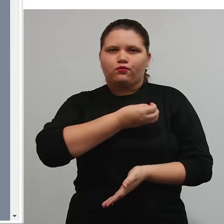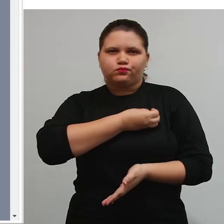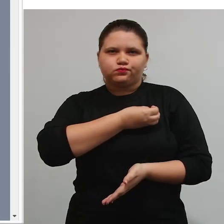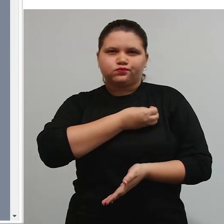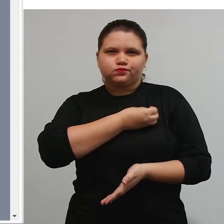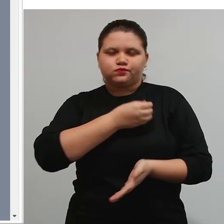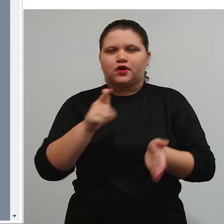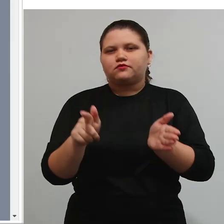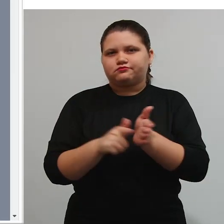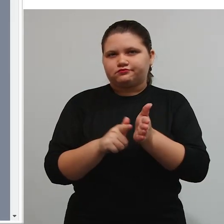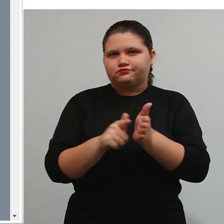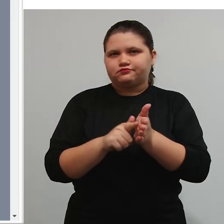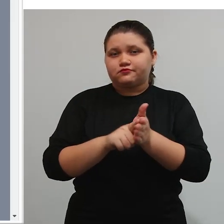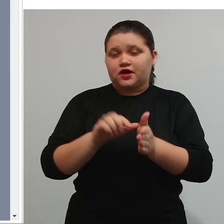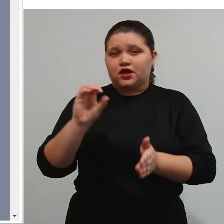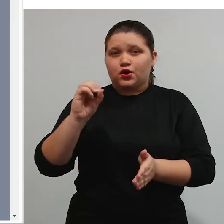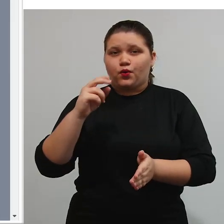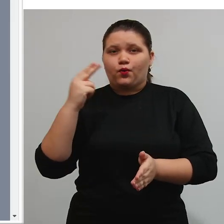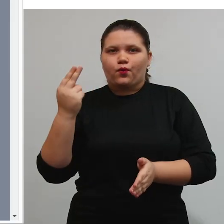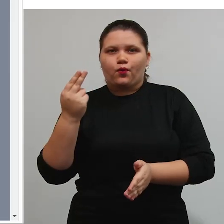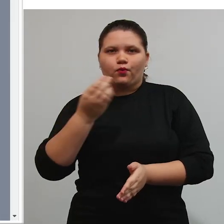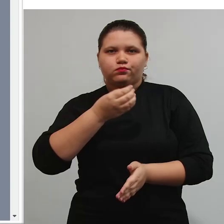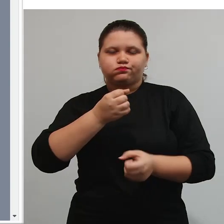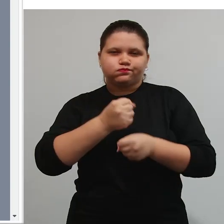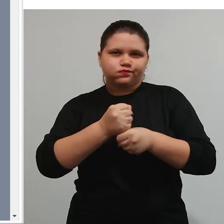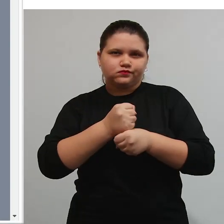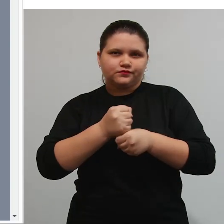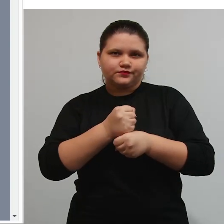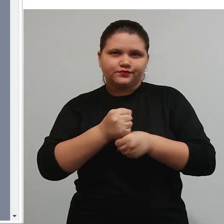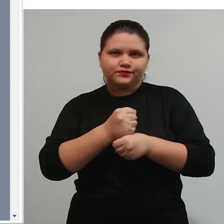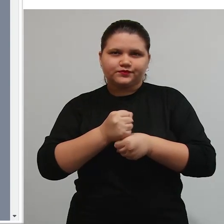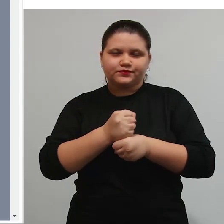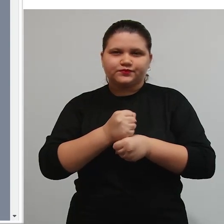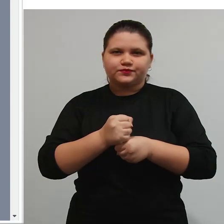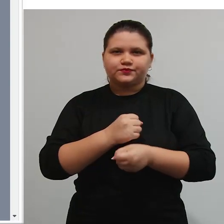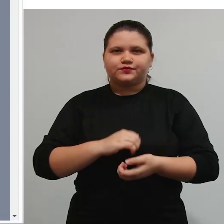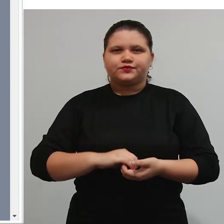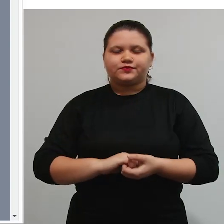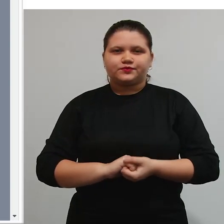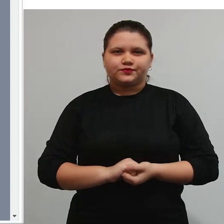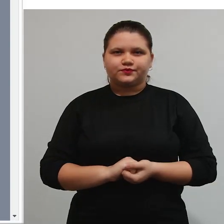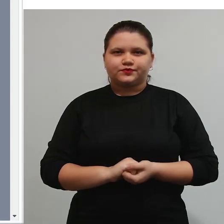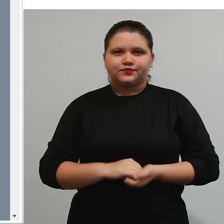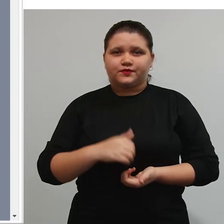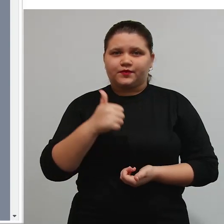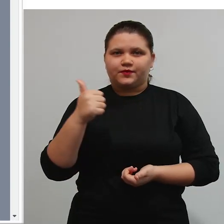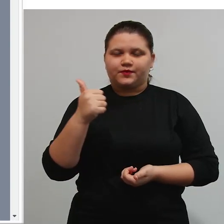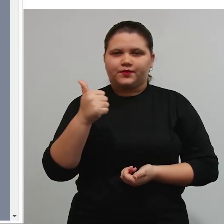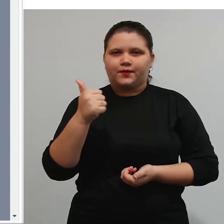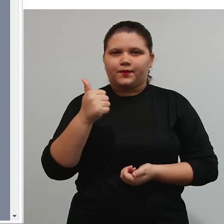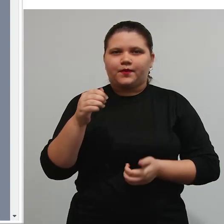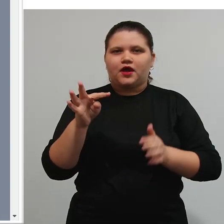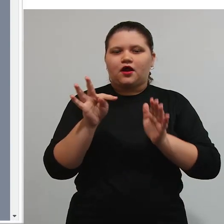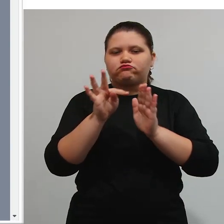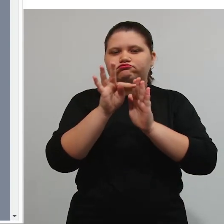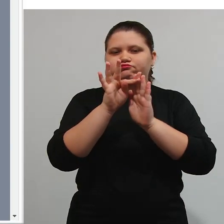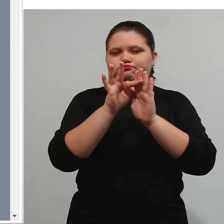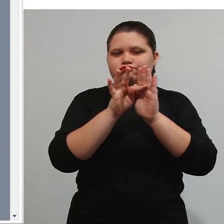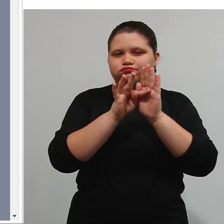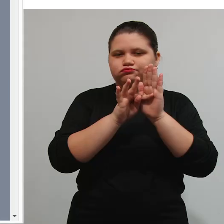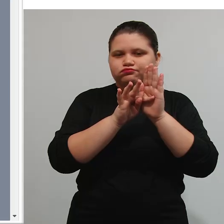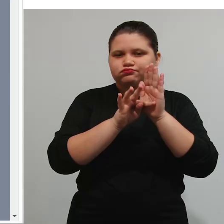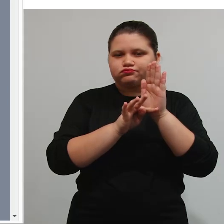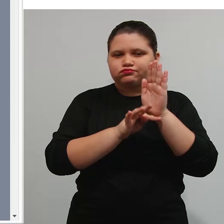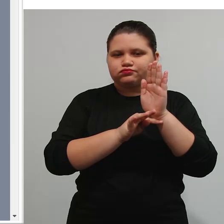só o ano. Aqui a gente tem um exemplo que eu vou fazer a leitura. Aqui a primeira parte é um texto meu. O eixo